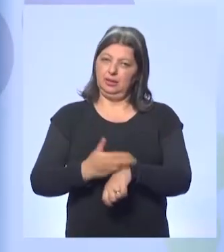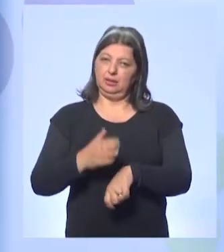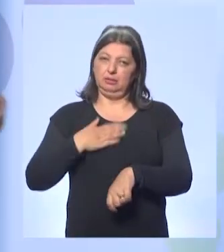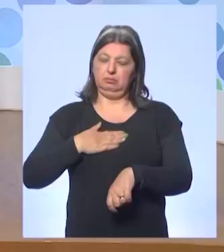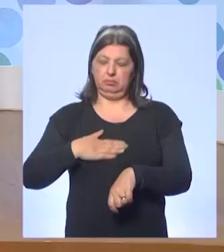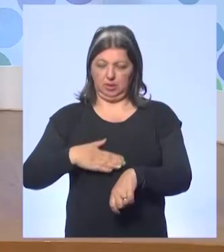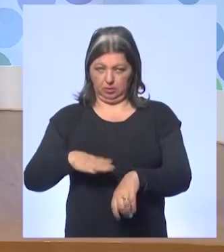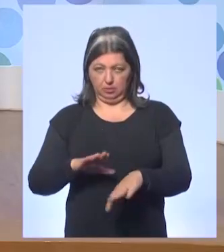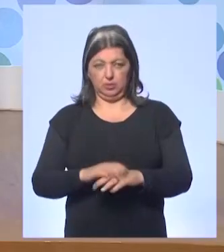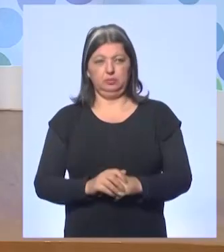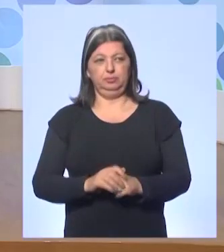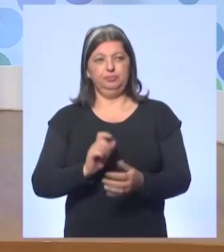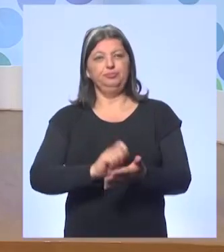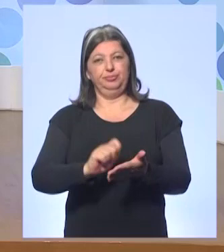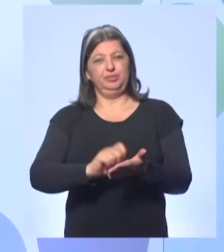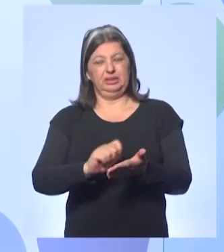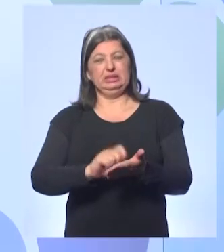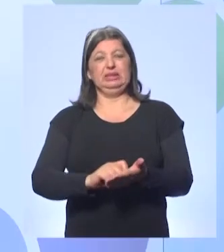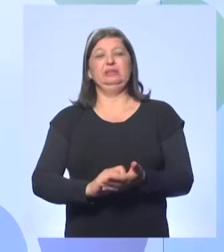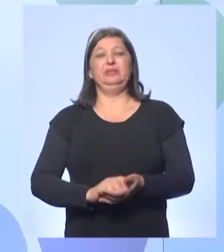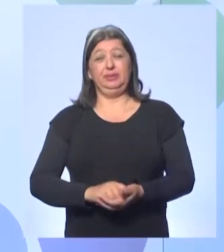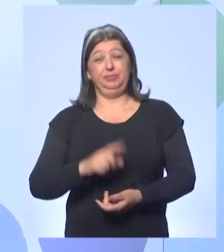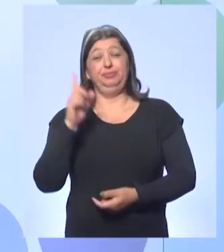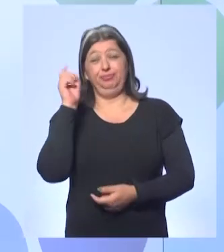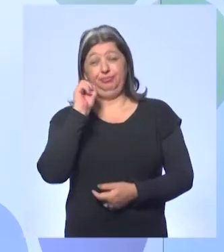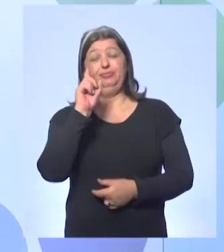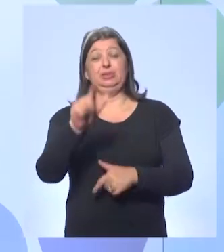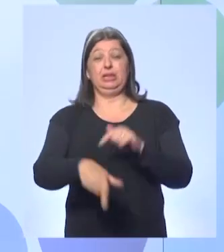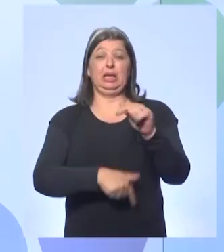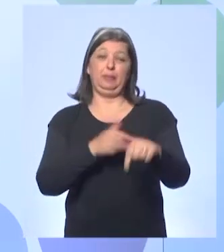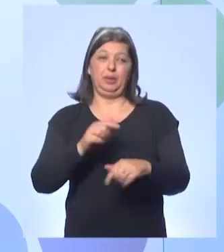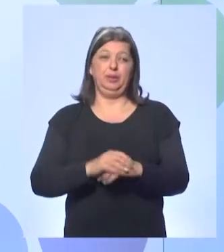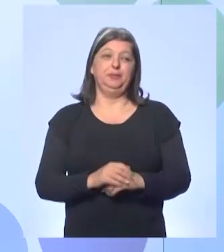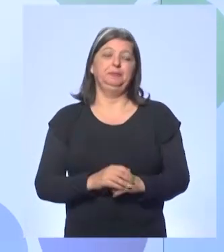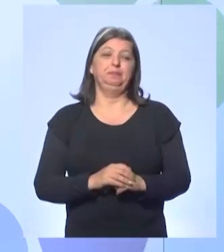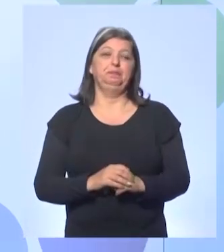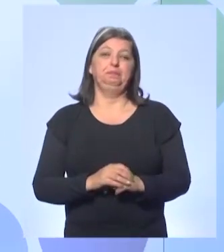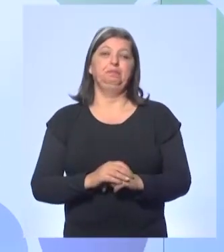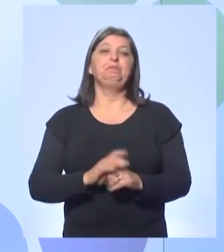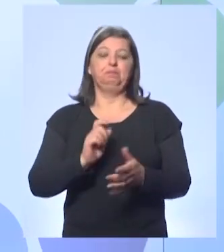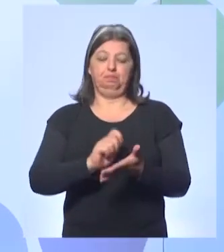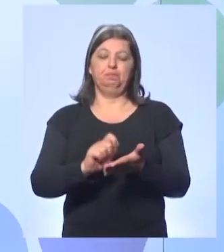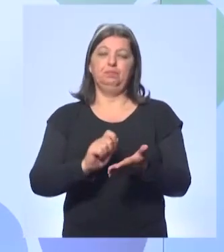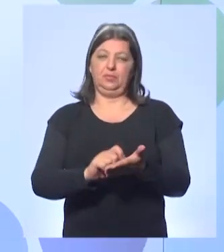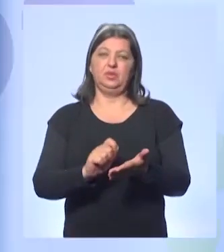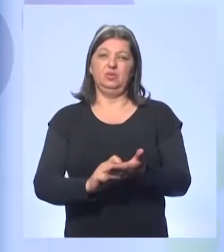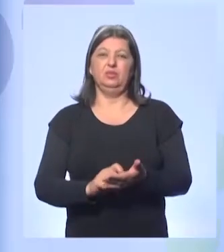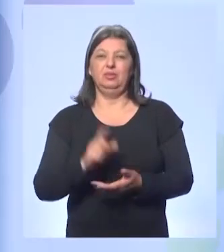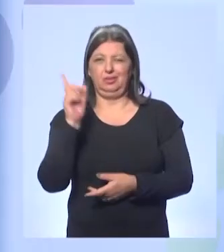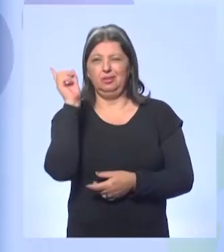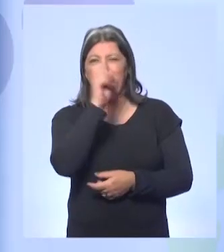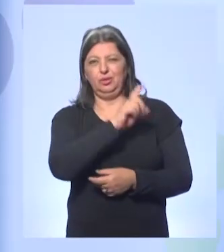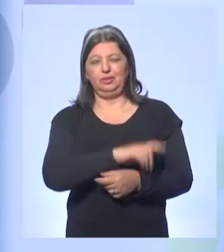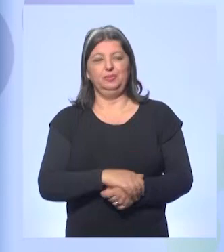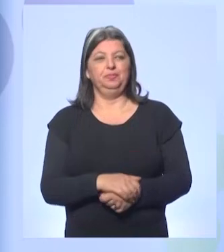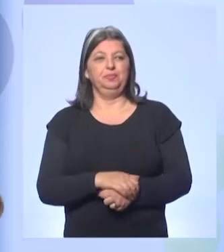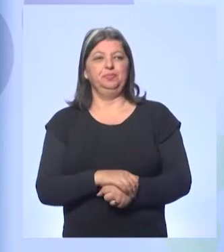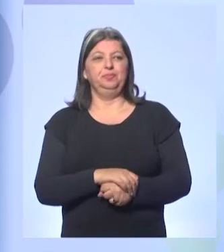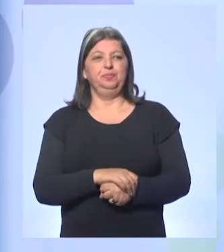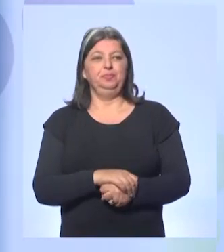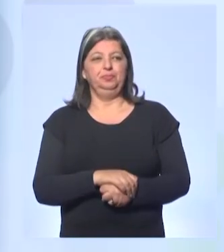Então, escrever dá trabalho, né, professor? Bastante, mas vale muito a pena. Tá, gente? Então, escrever dá trabalho. Então, vocês também podem